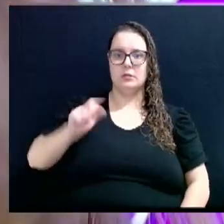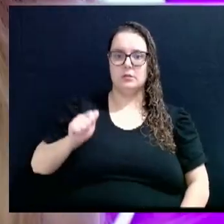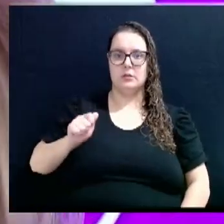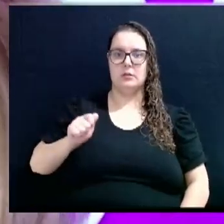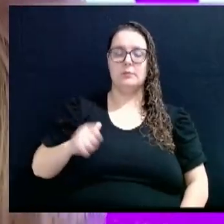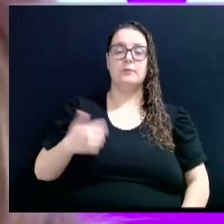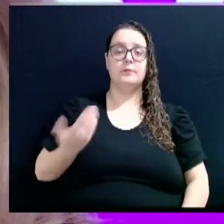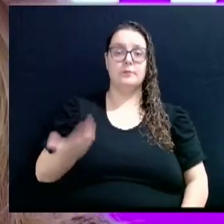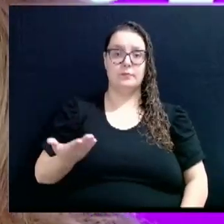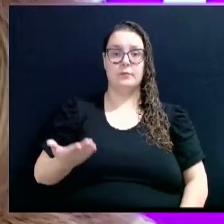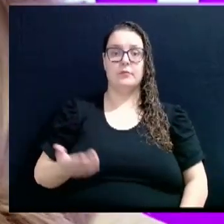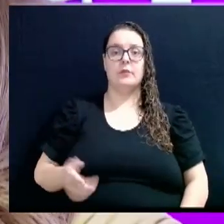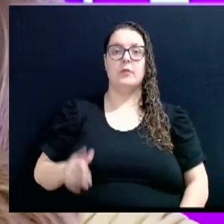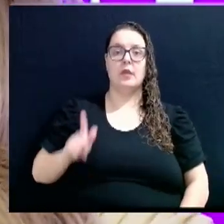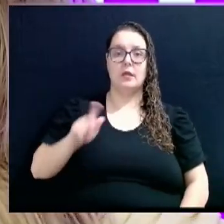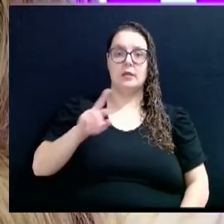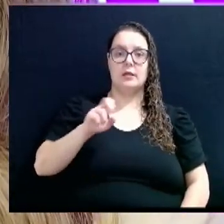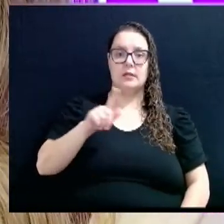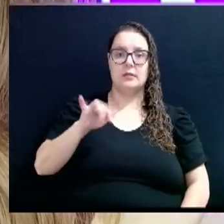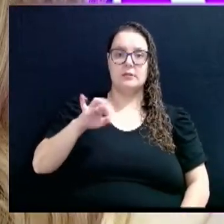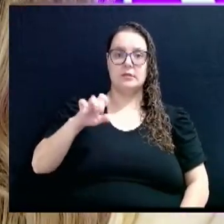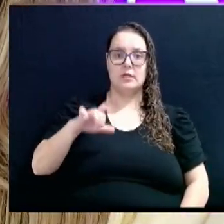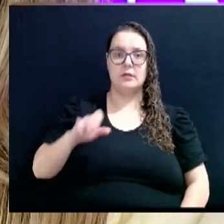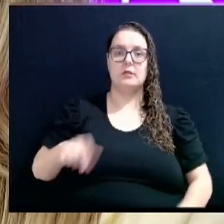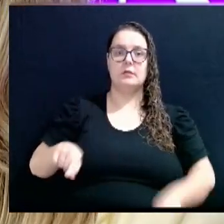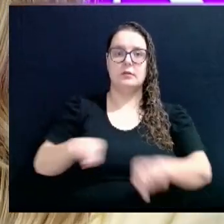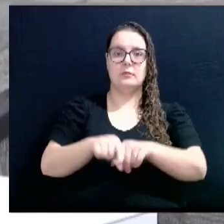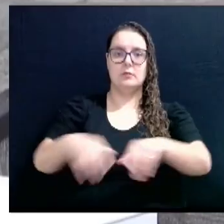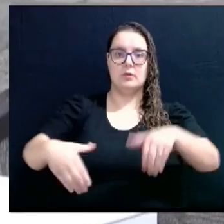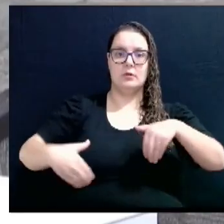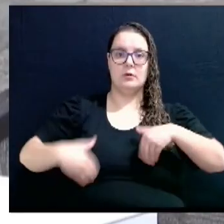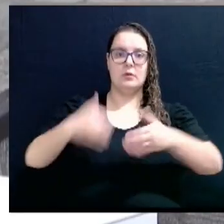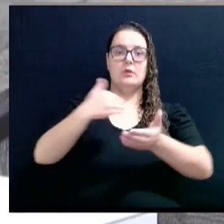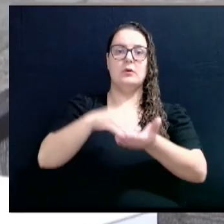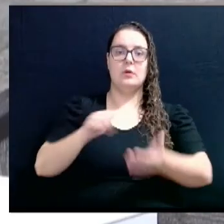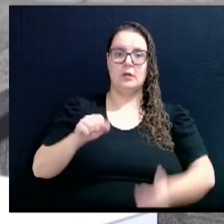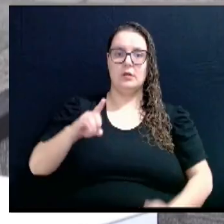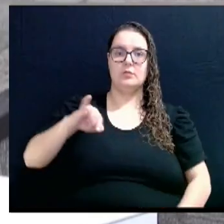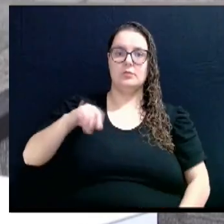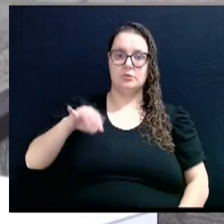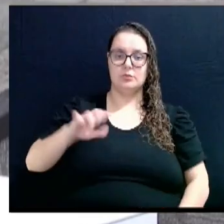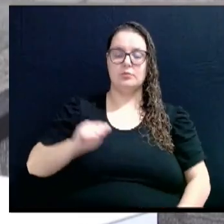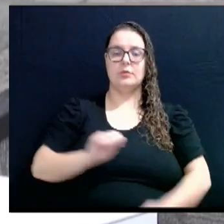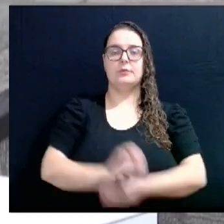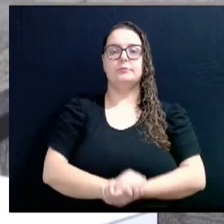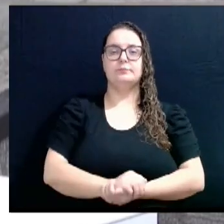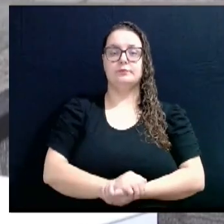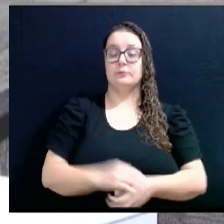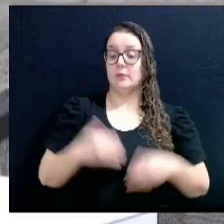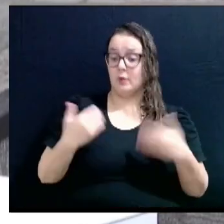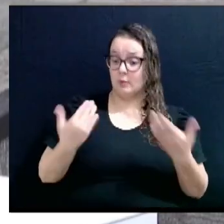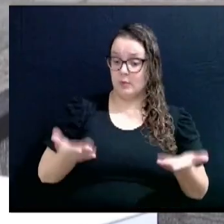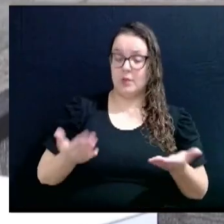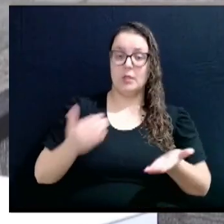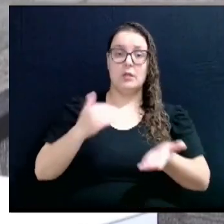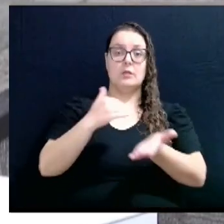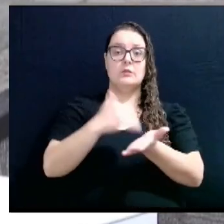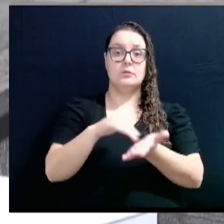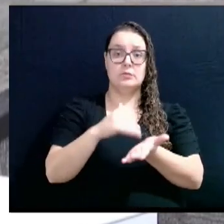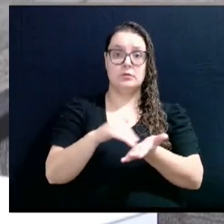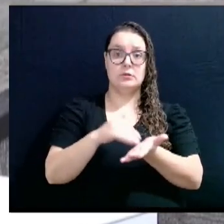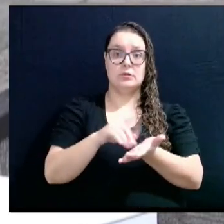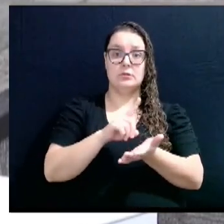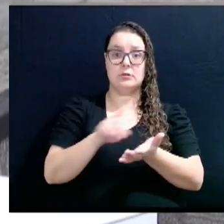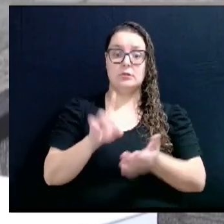Graziele Coutinho também tomou posse como secretária adjunta. Então, para que essa secretaria não fique apenas